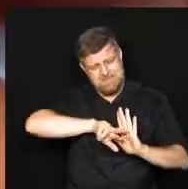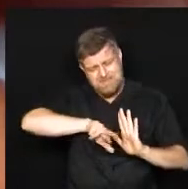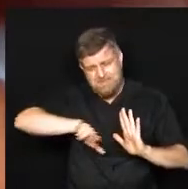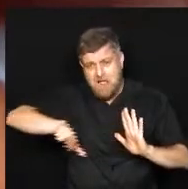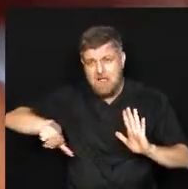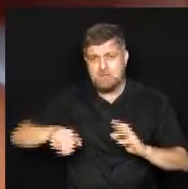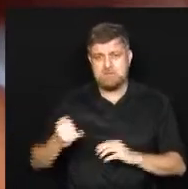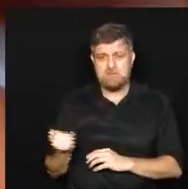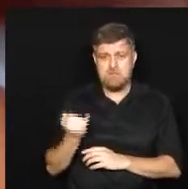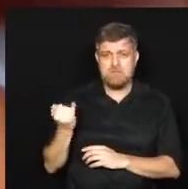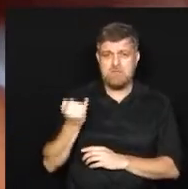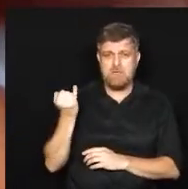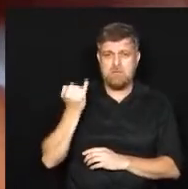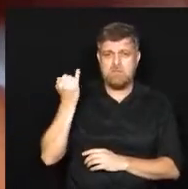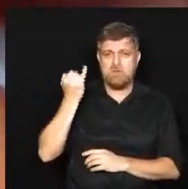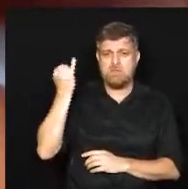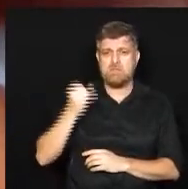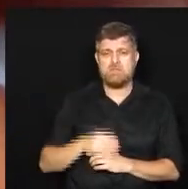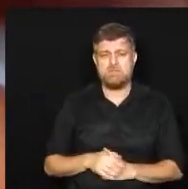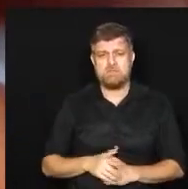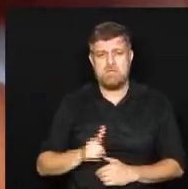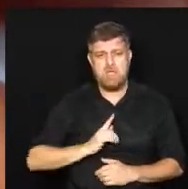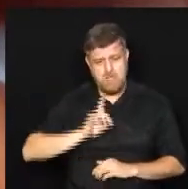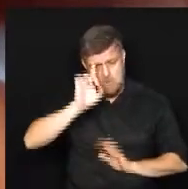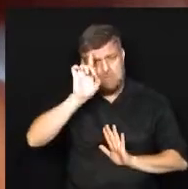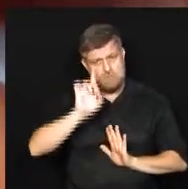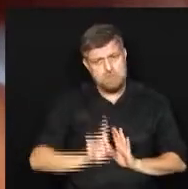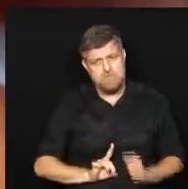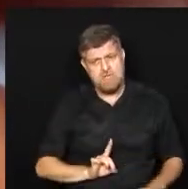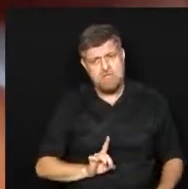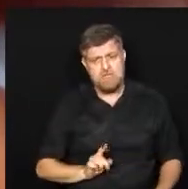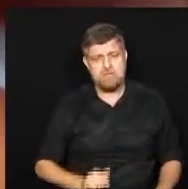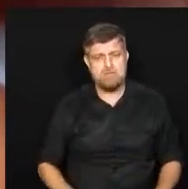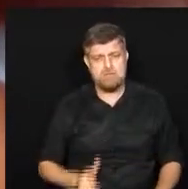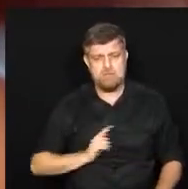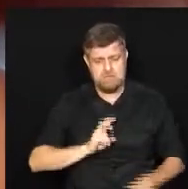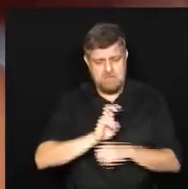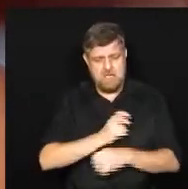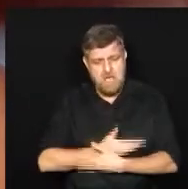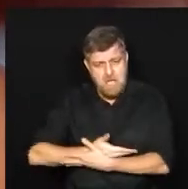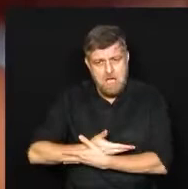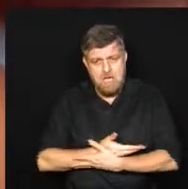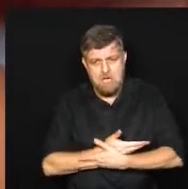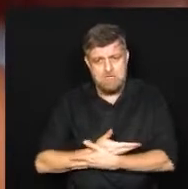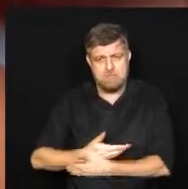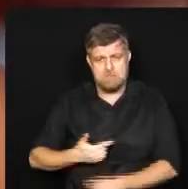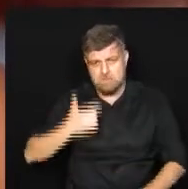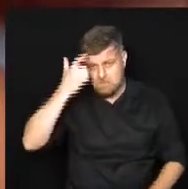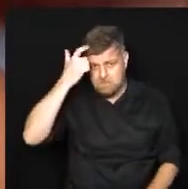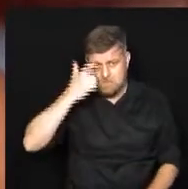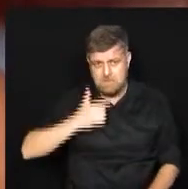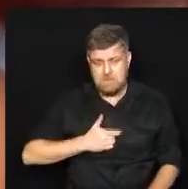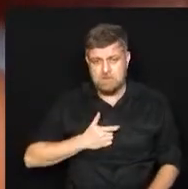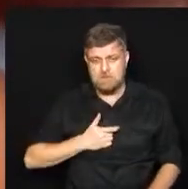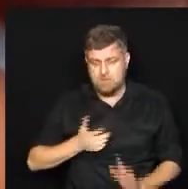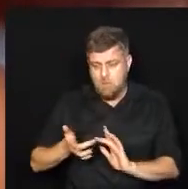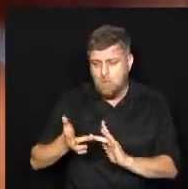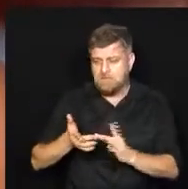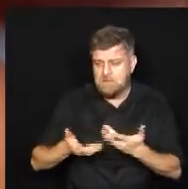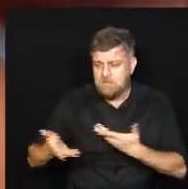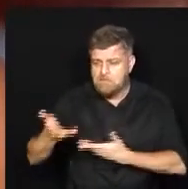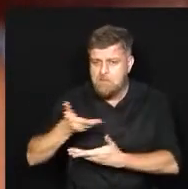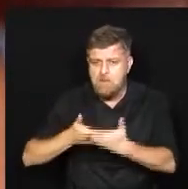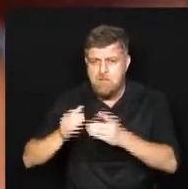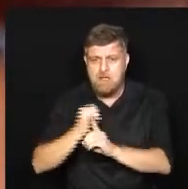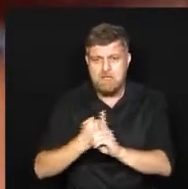essa importância desse direito. Eu tenho acompanhado a escuta social, que